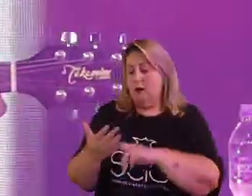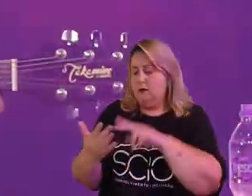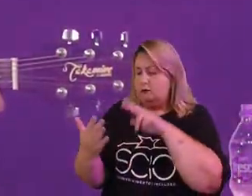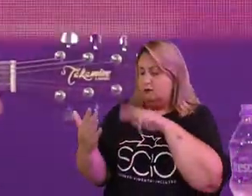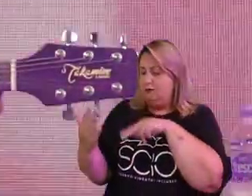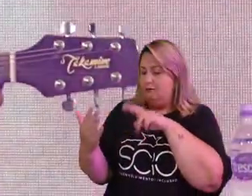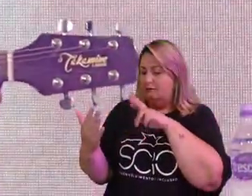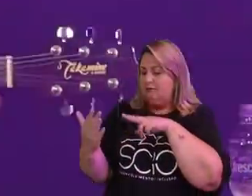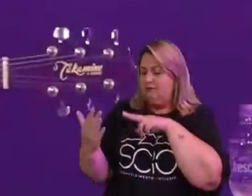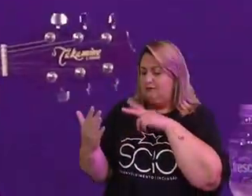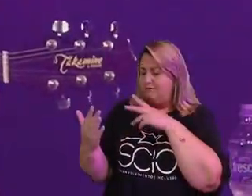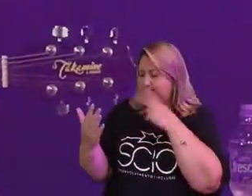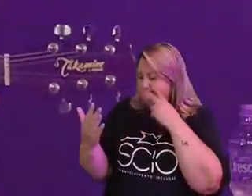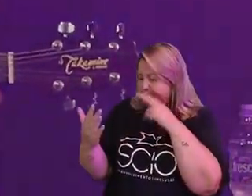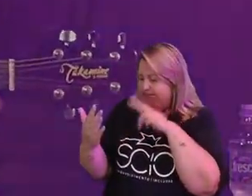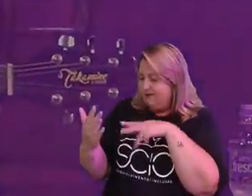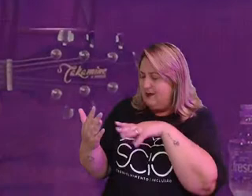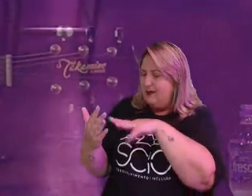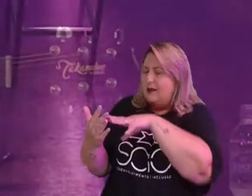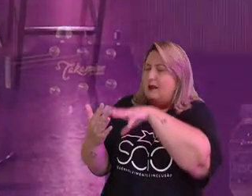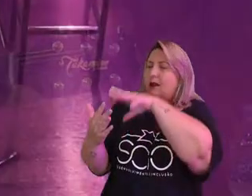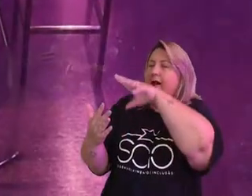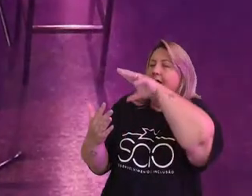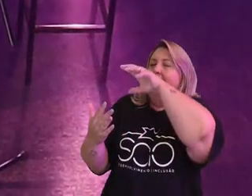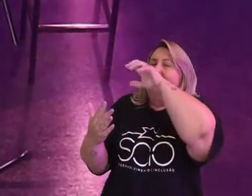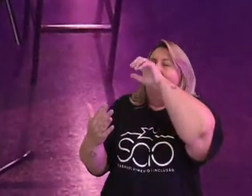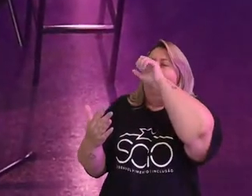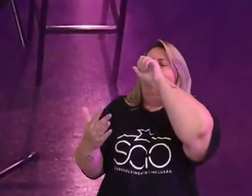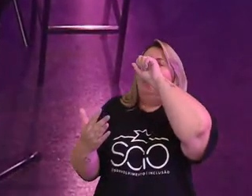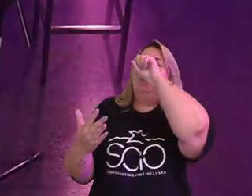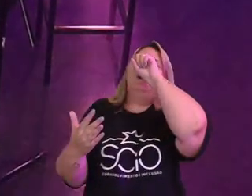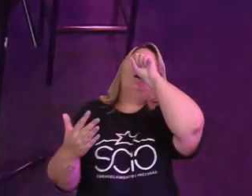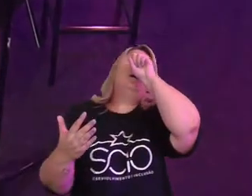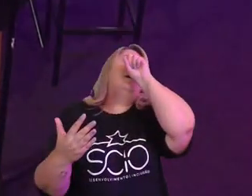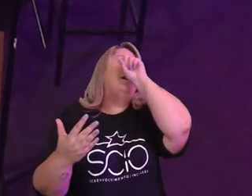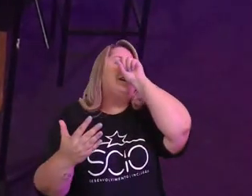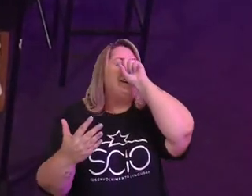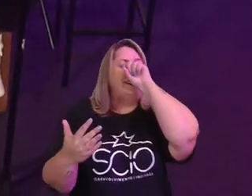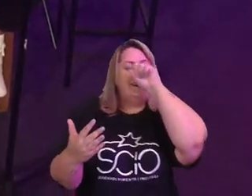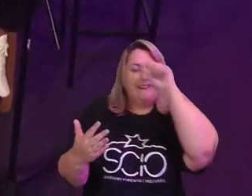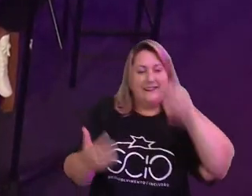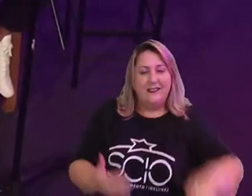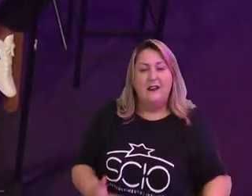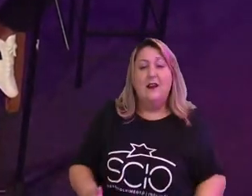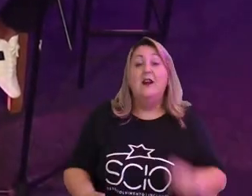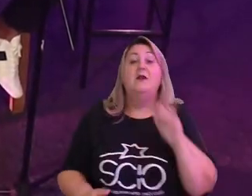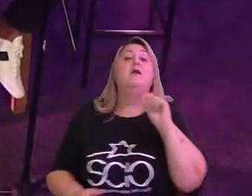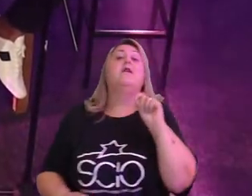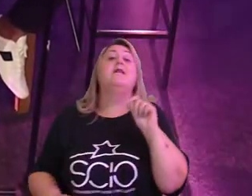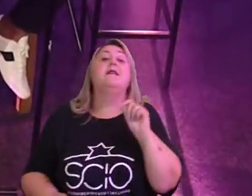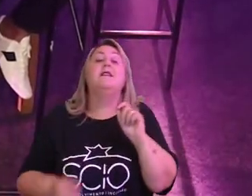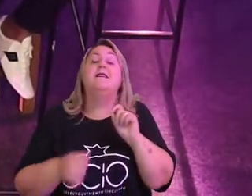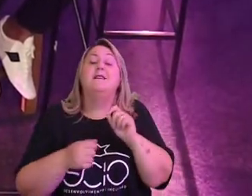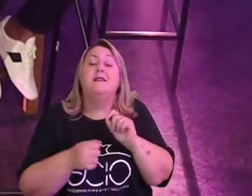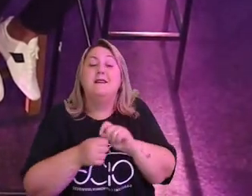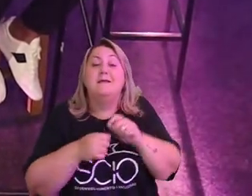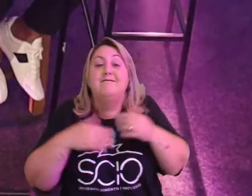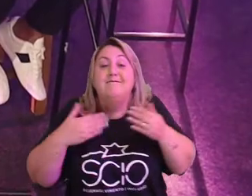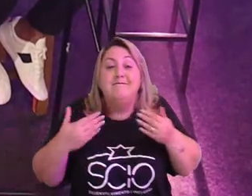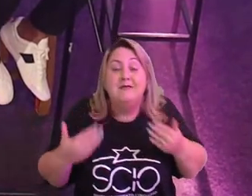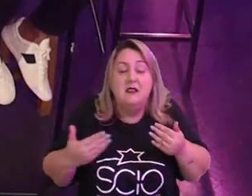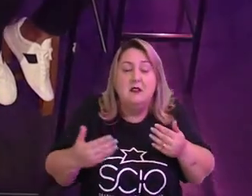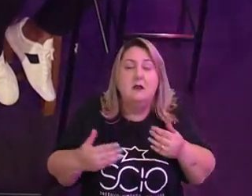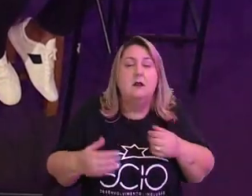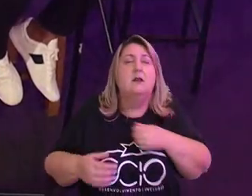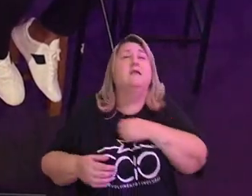relendo a carta, sentindo o perfume. Galera de Matão, mas que